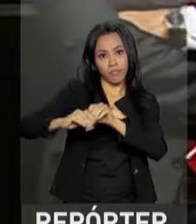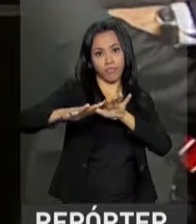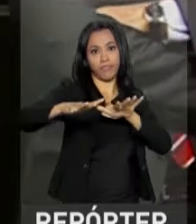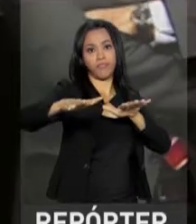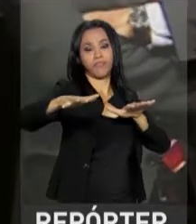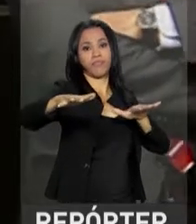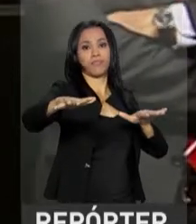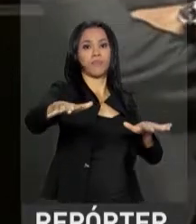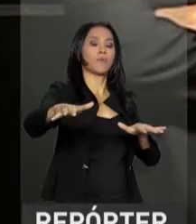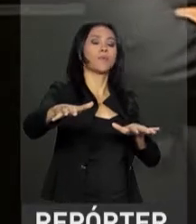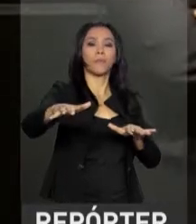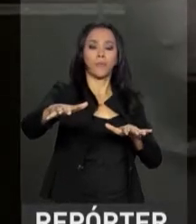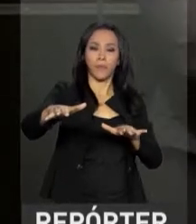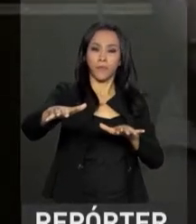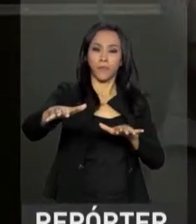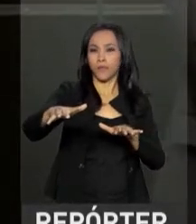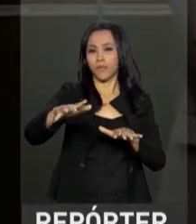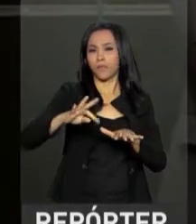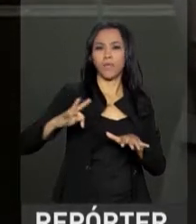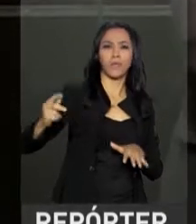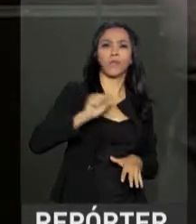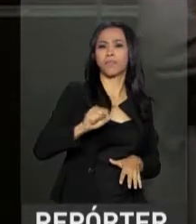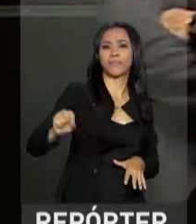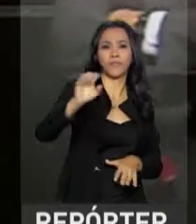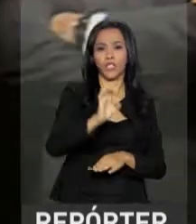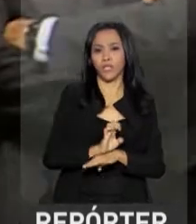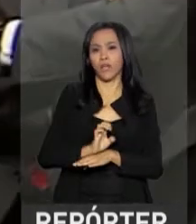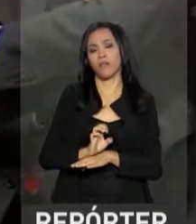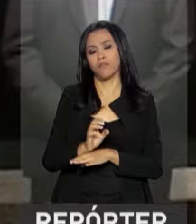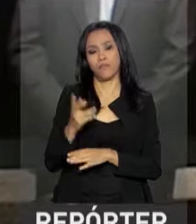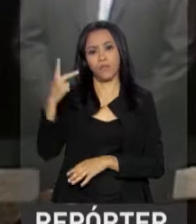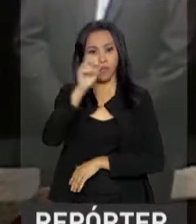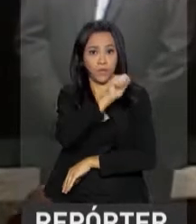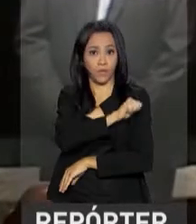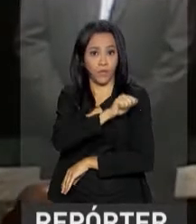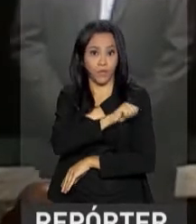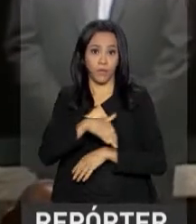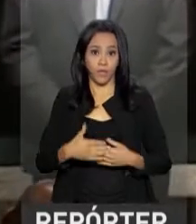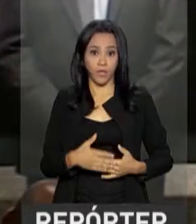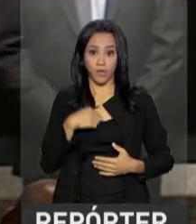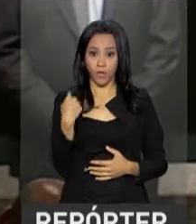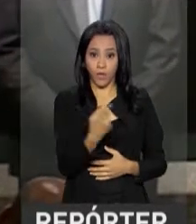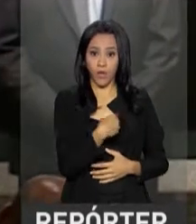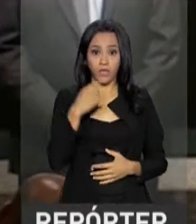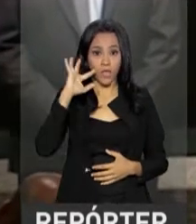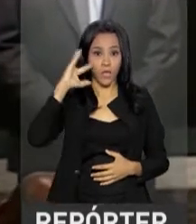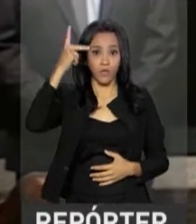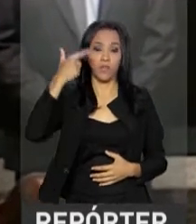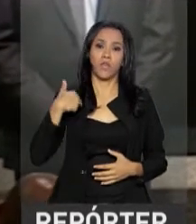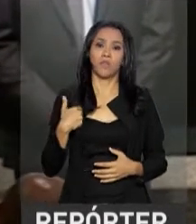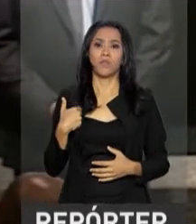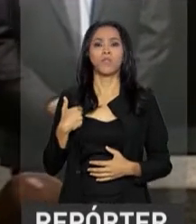todo todo velocidade todo o estado do rio de janeiro nós resolvemos enfrentar